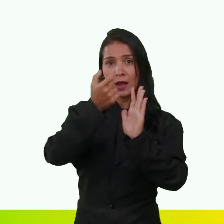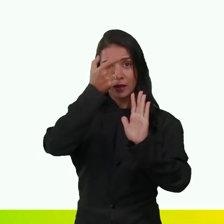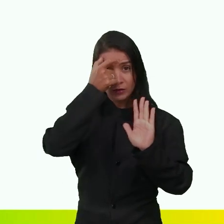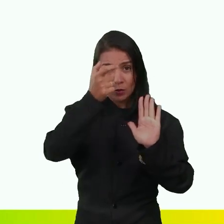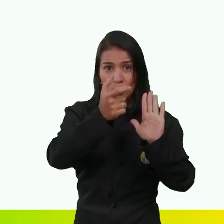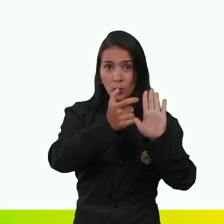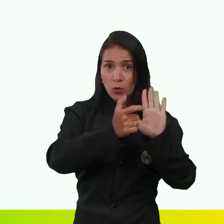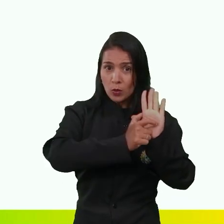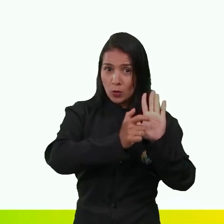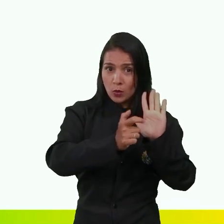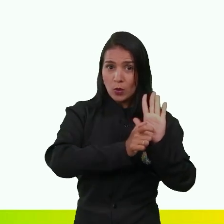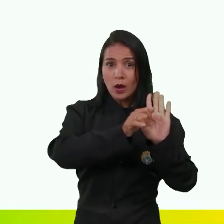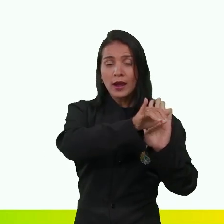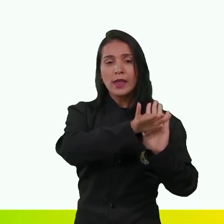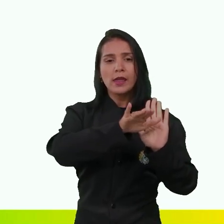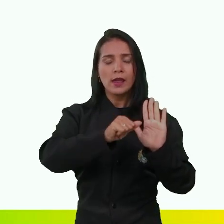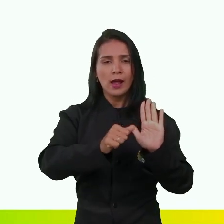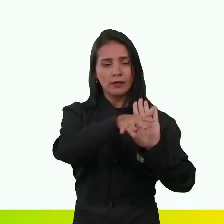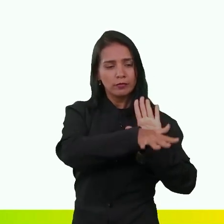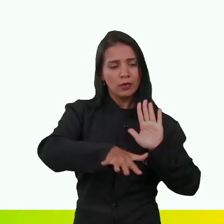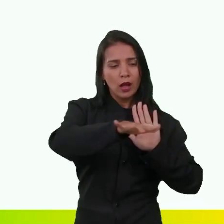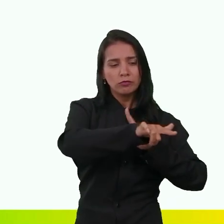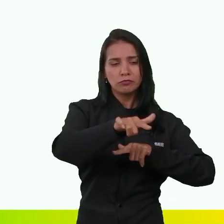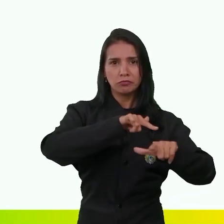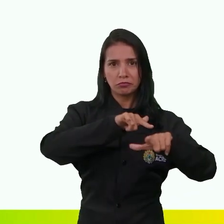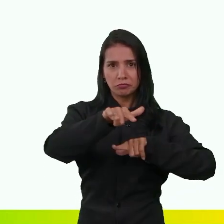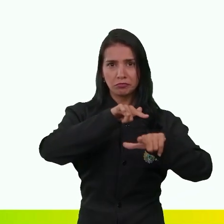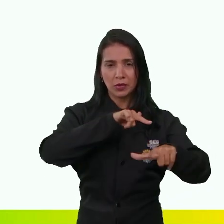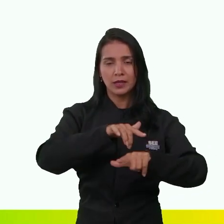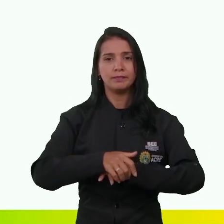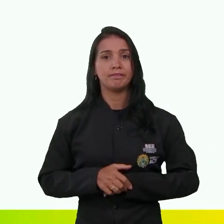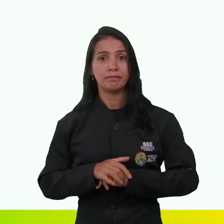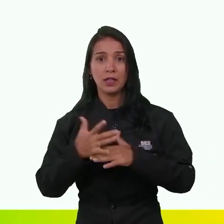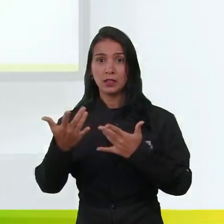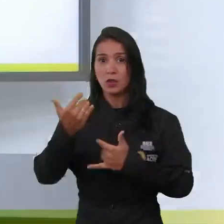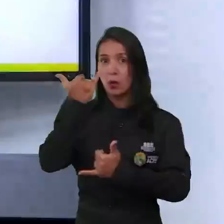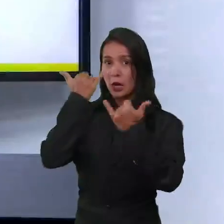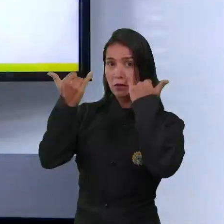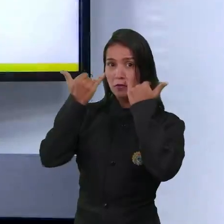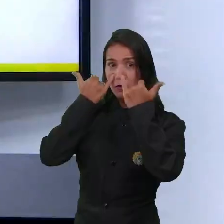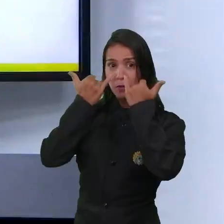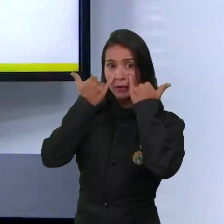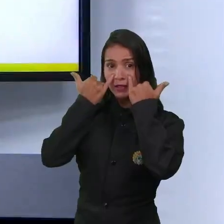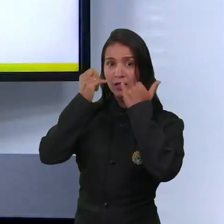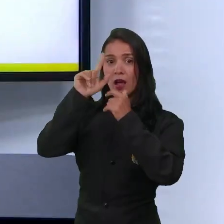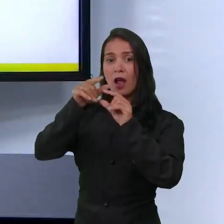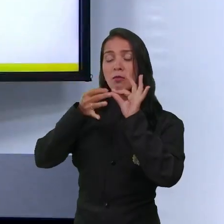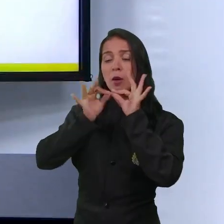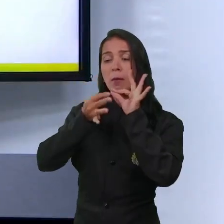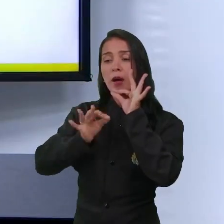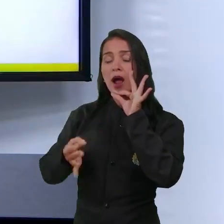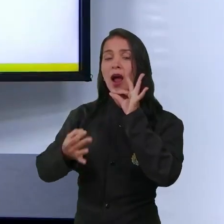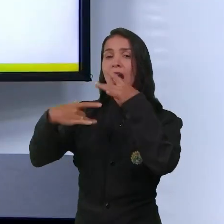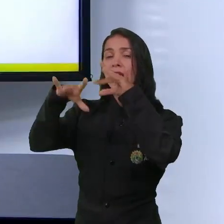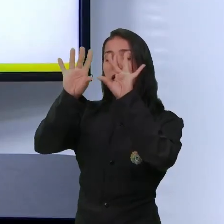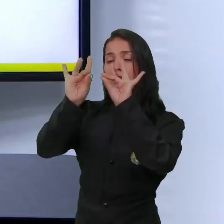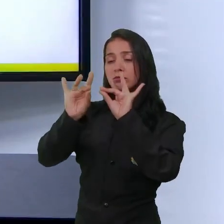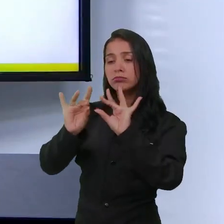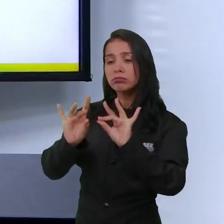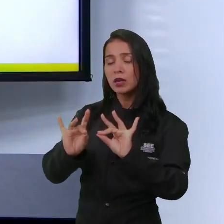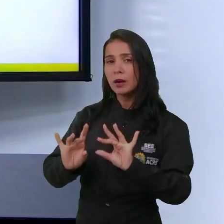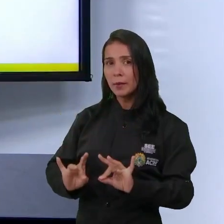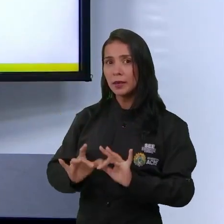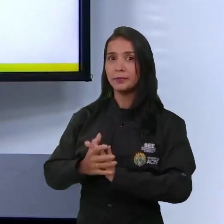artificial no mercado de trabalho. A reportagem ela é mais longa, ela é mais extensa. Então,